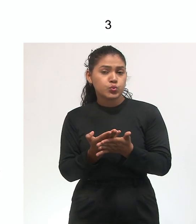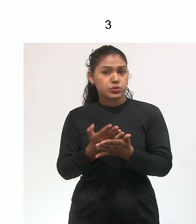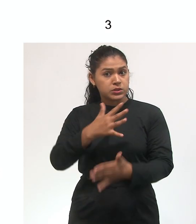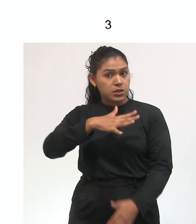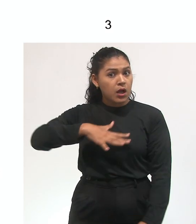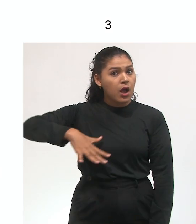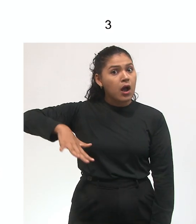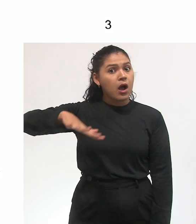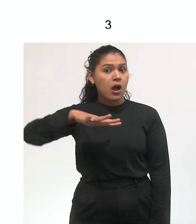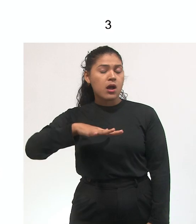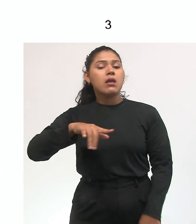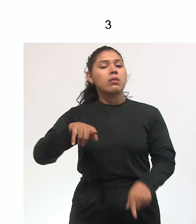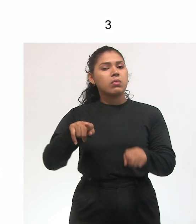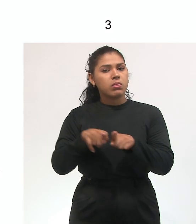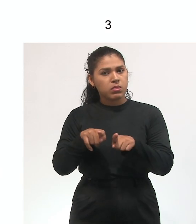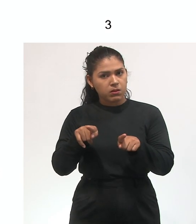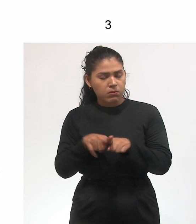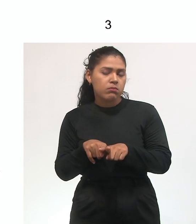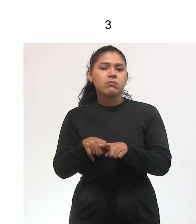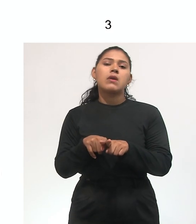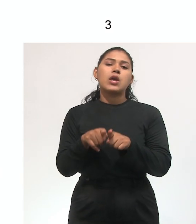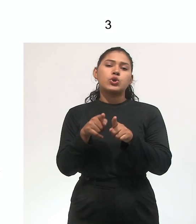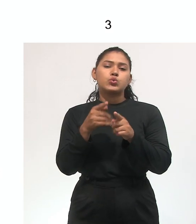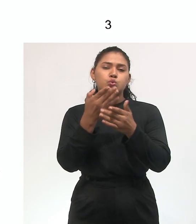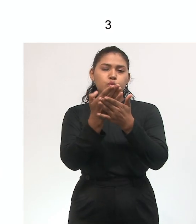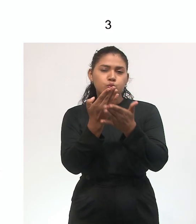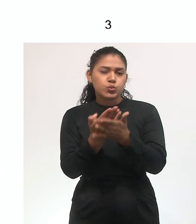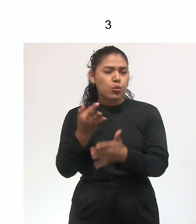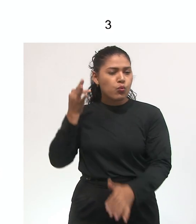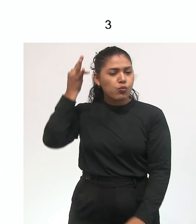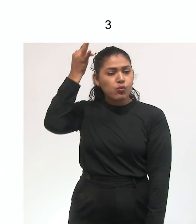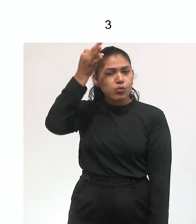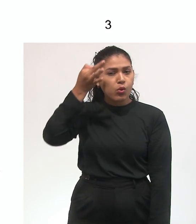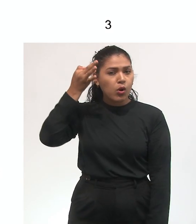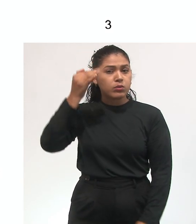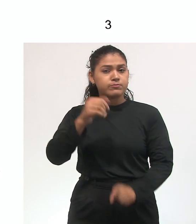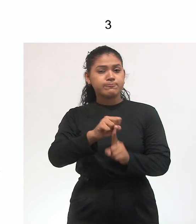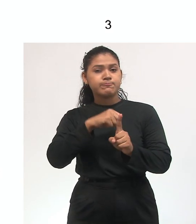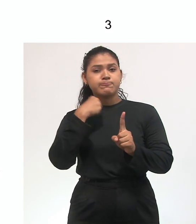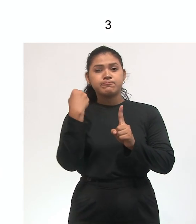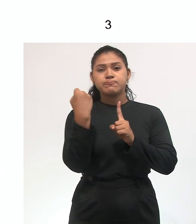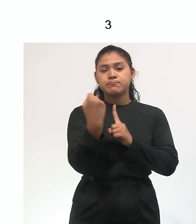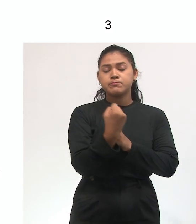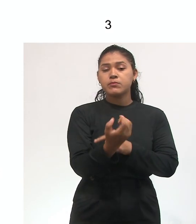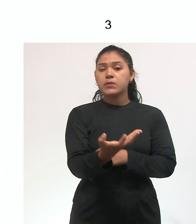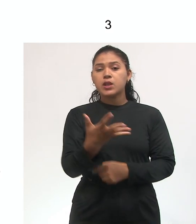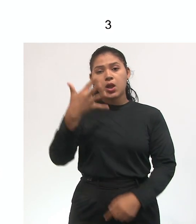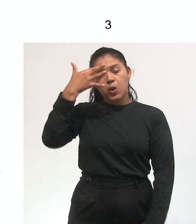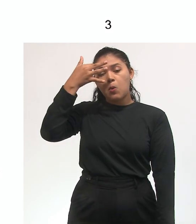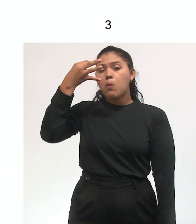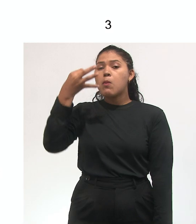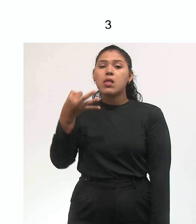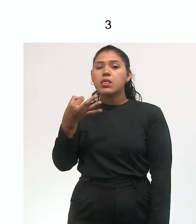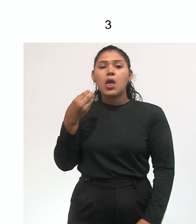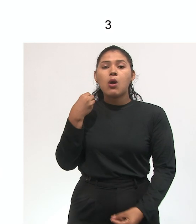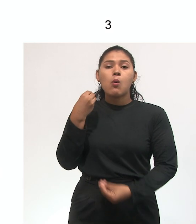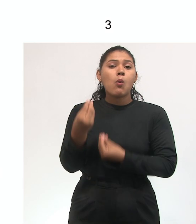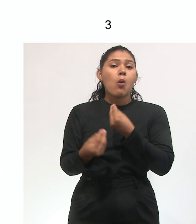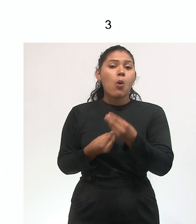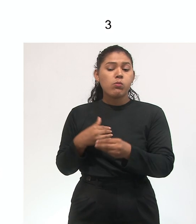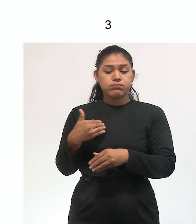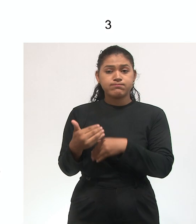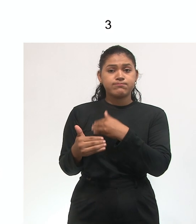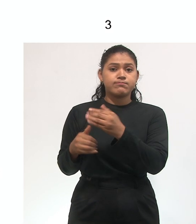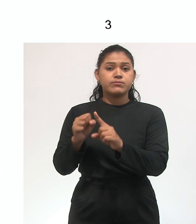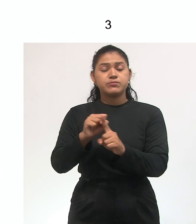da sociedade, além de um filósofo, de um sociólogo, ele quis compreender o